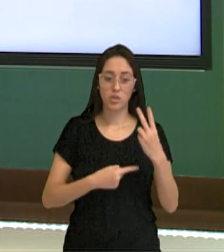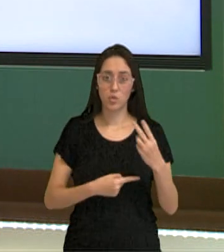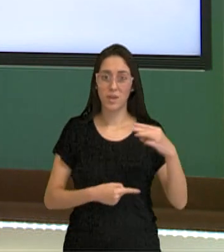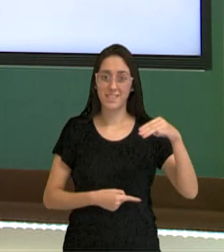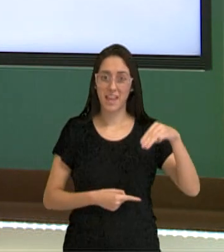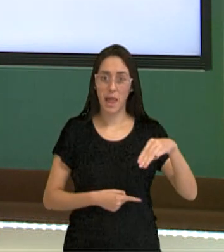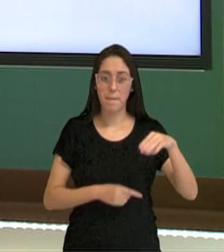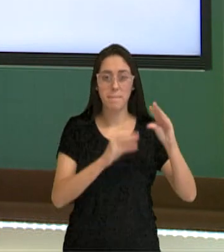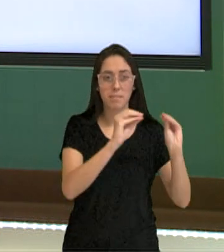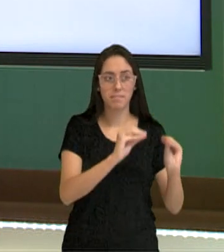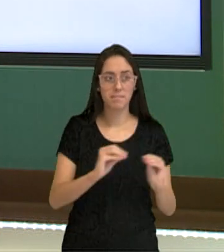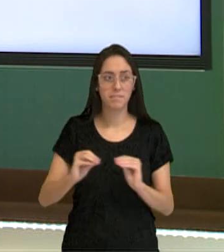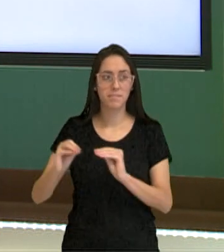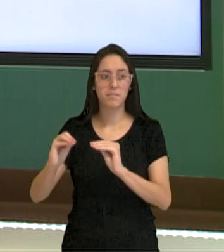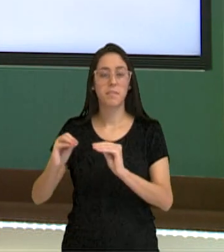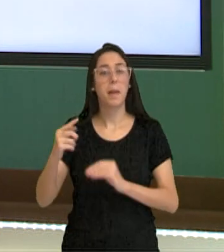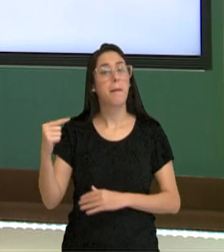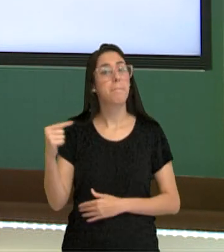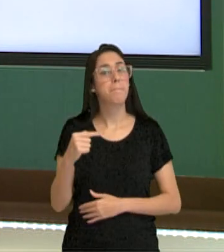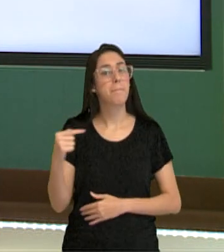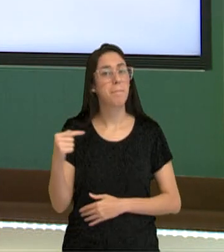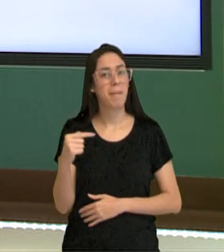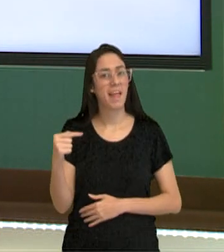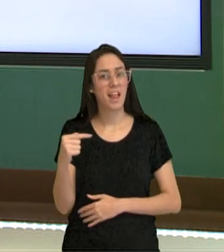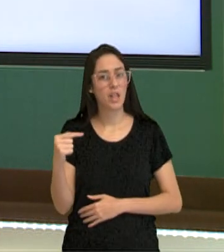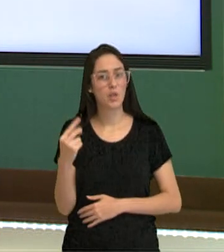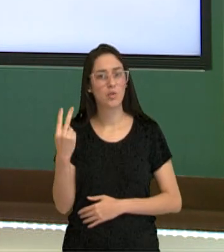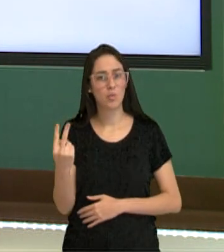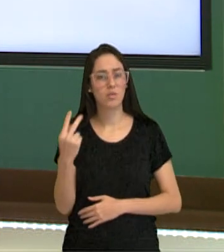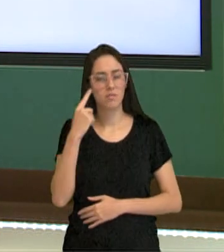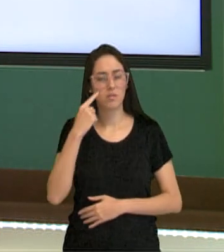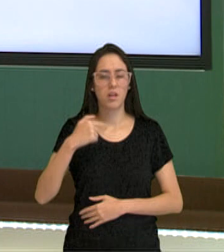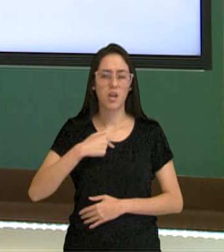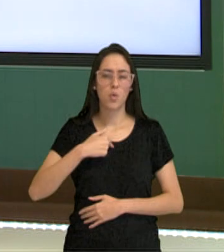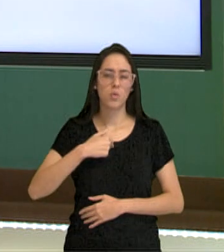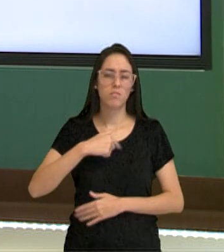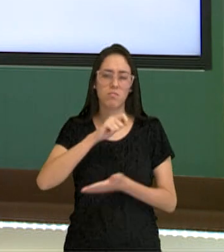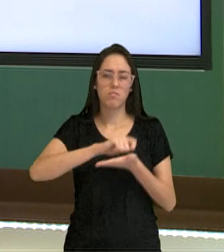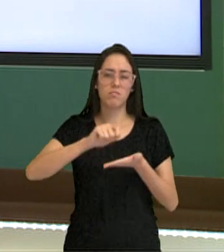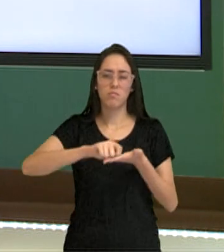lado, menos. Repare que eu já estou fazendo direto aqui, ok? É